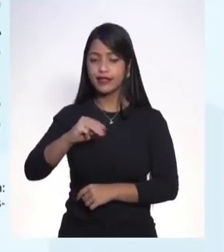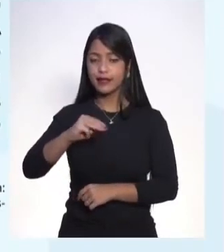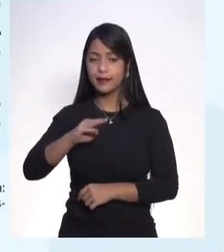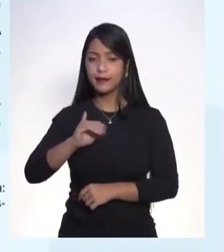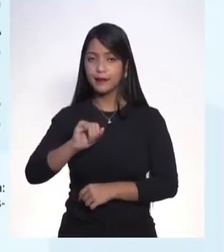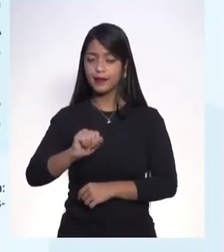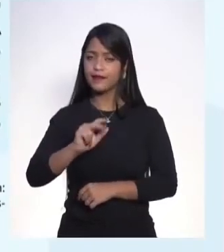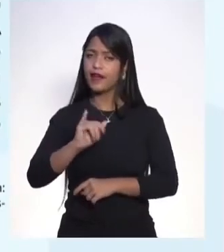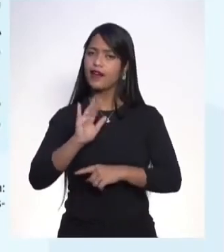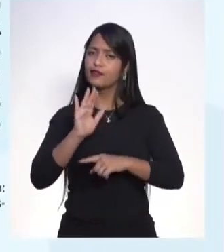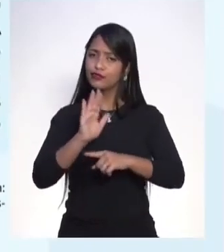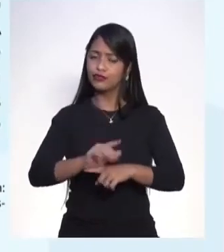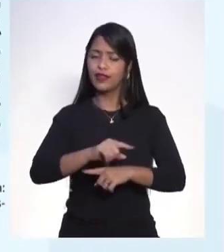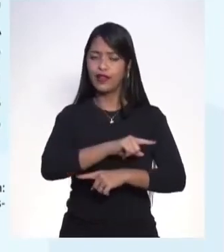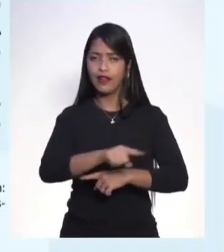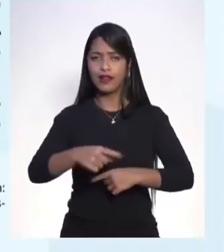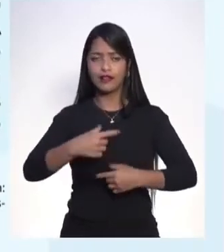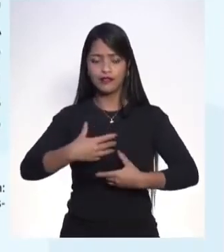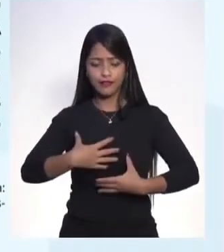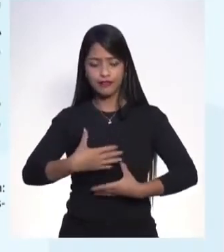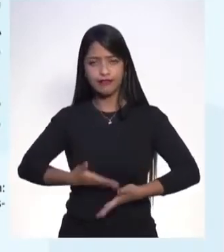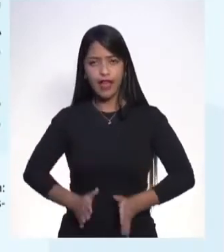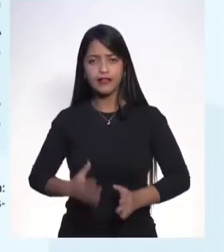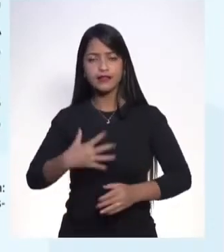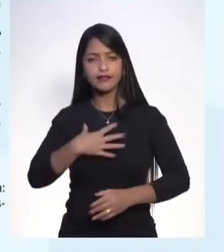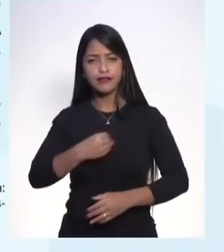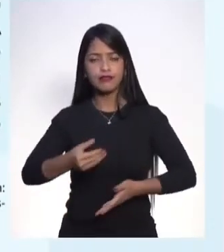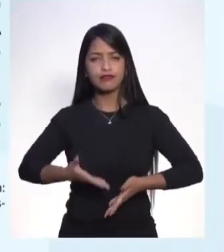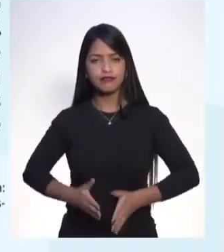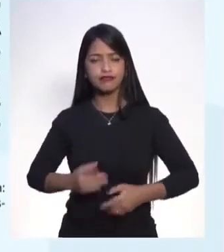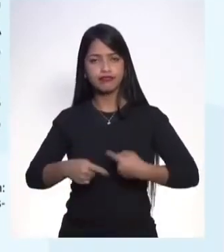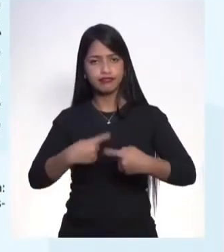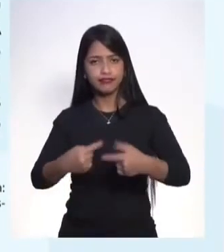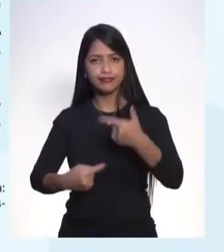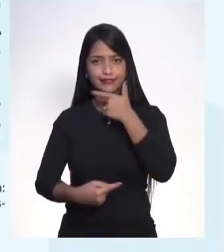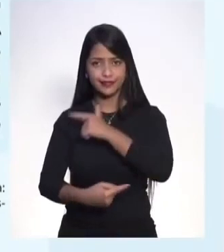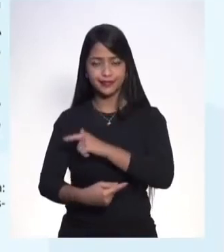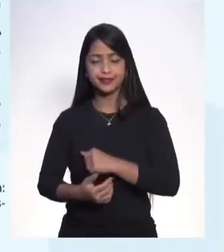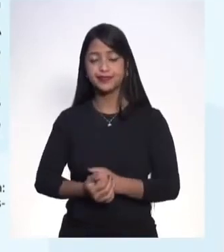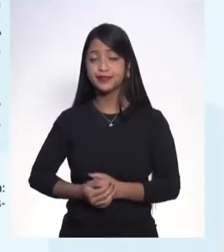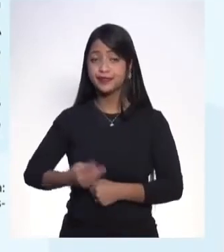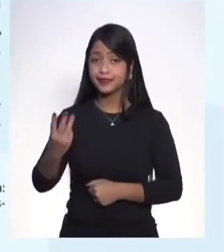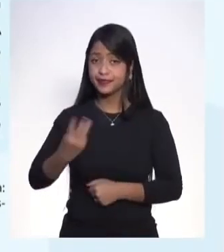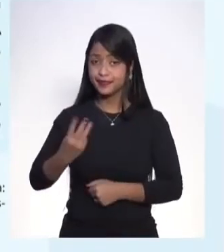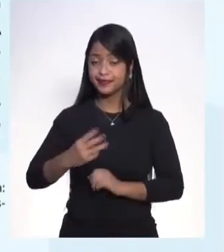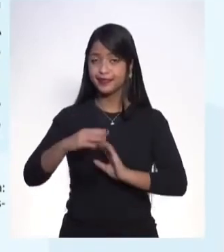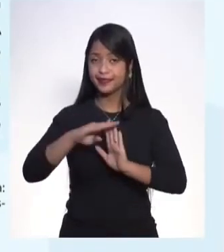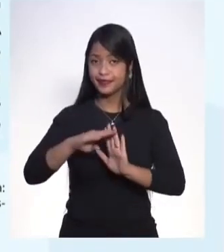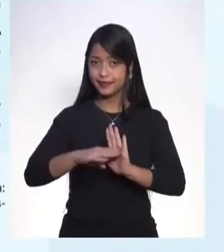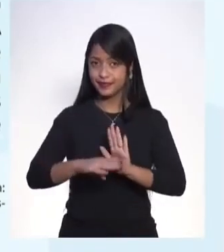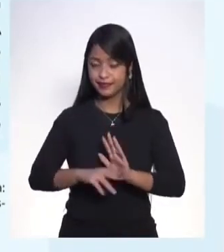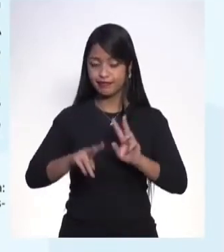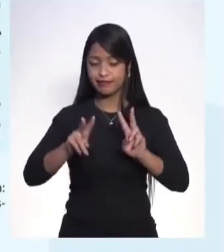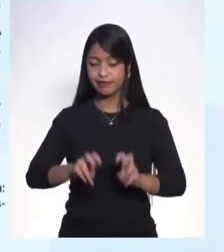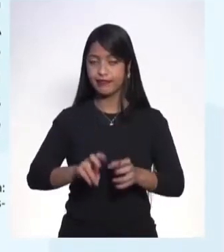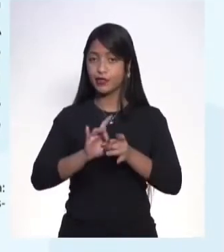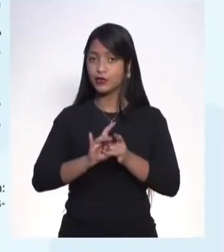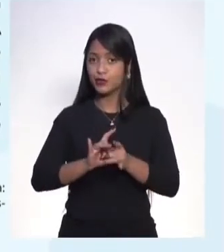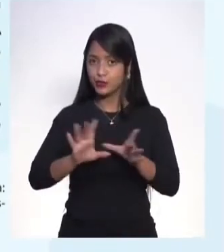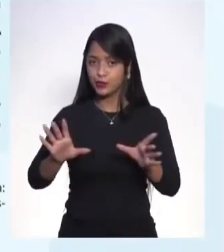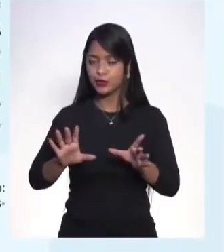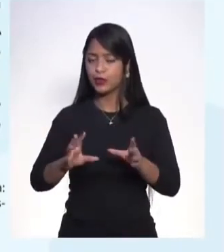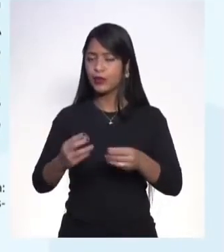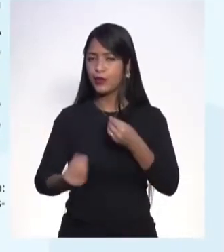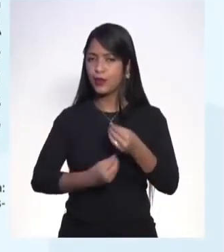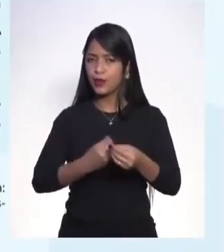meio de reprodução controlada. A terceira fase do programa, do cronograma de soltura, já será com